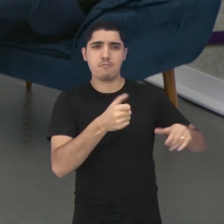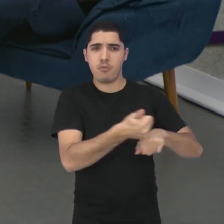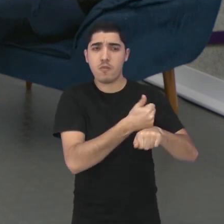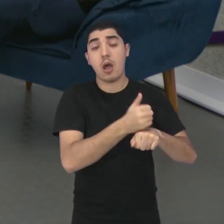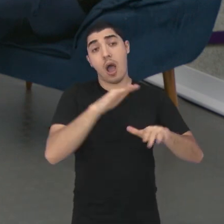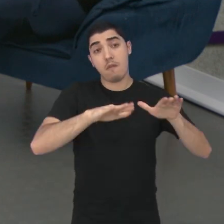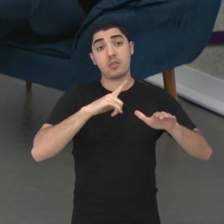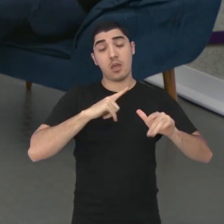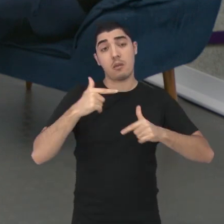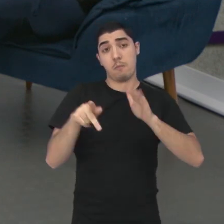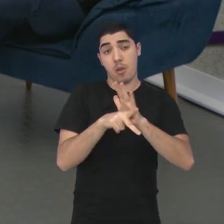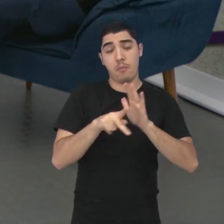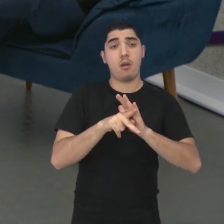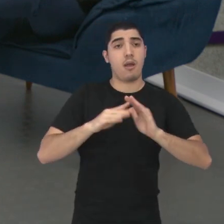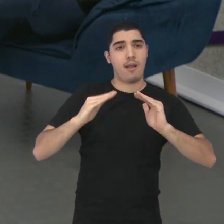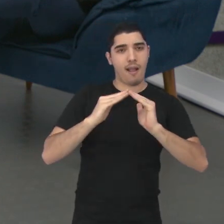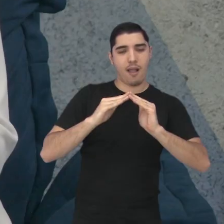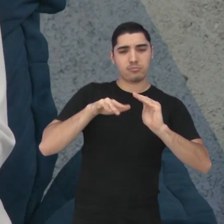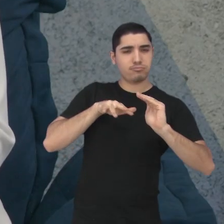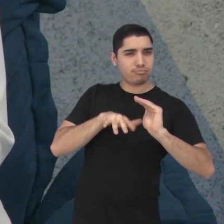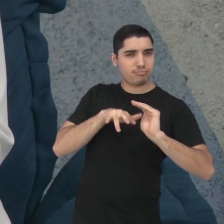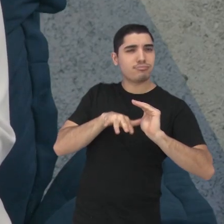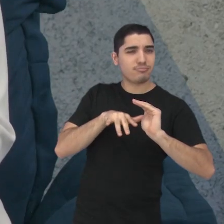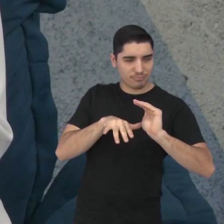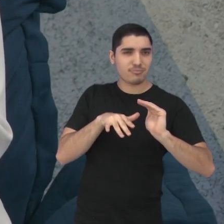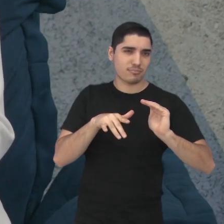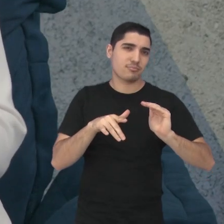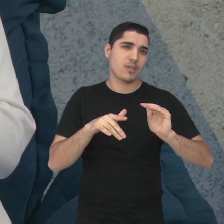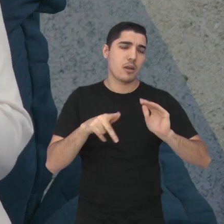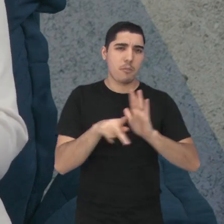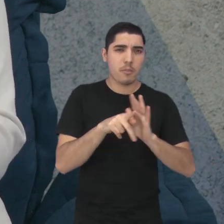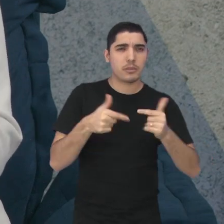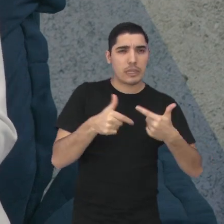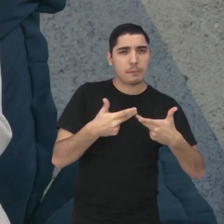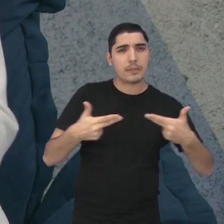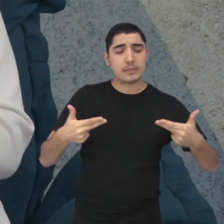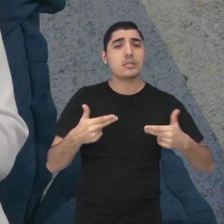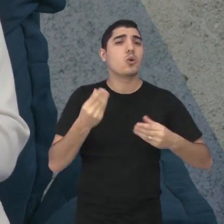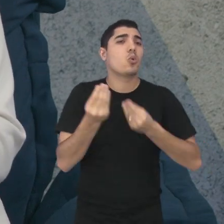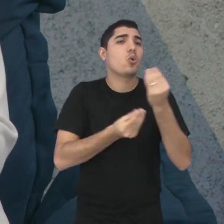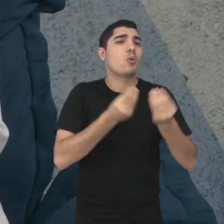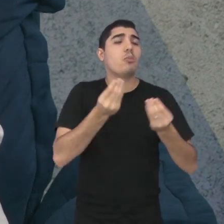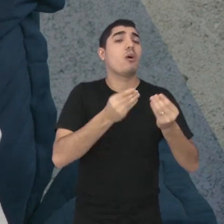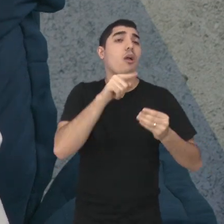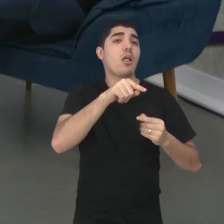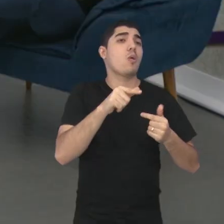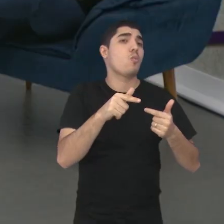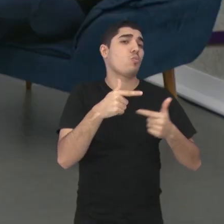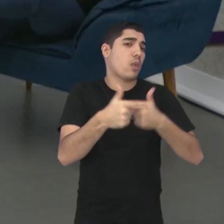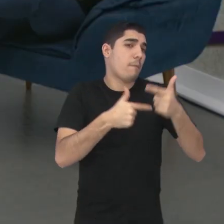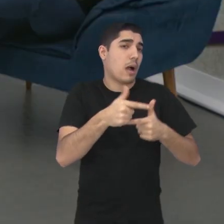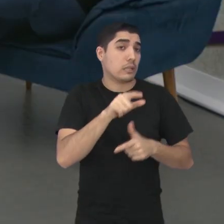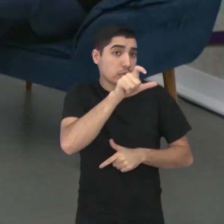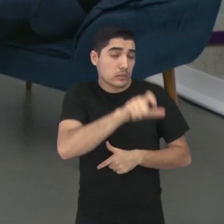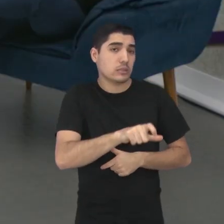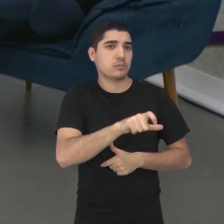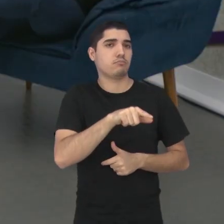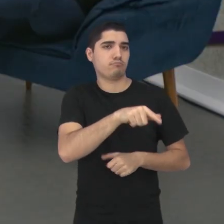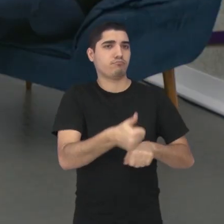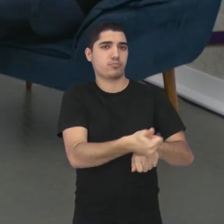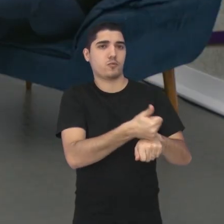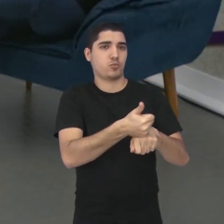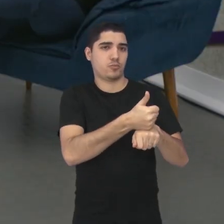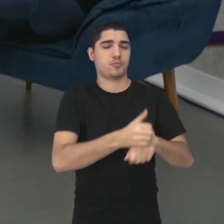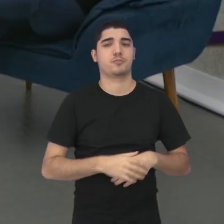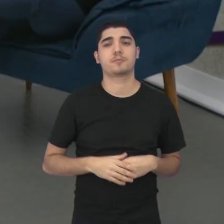em casa, os que trabalham em empresas grandes, como que é o trabalho desse profissional? Então,